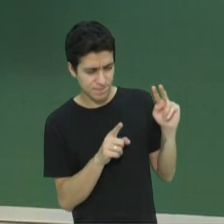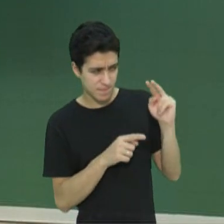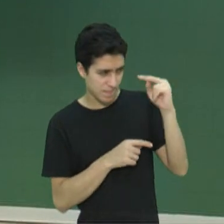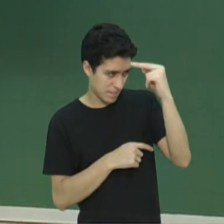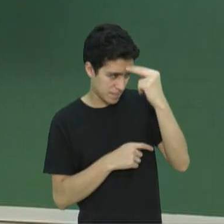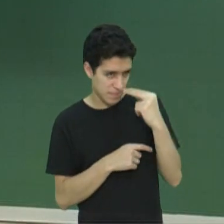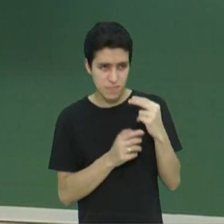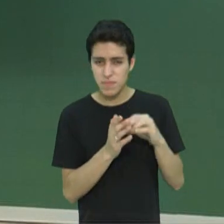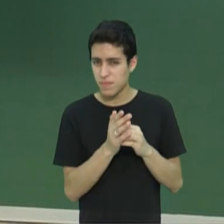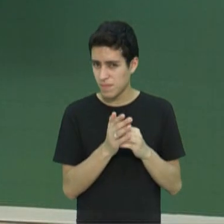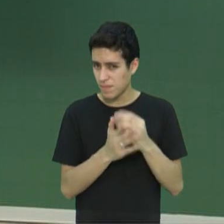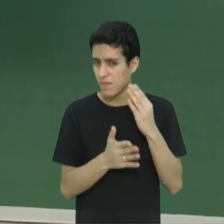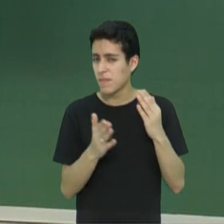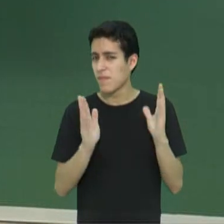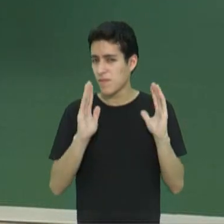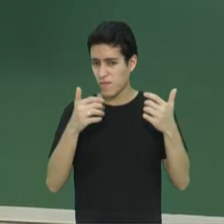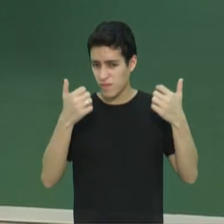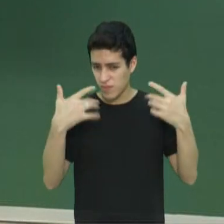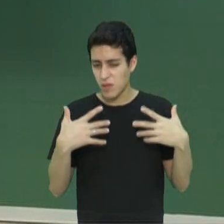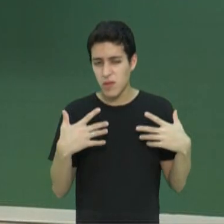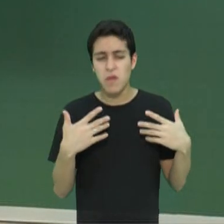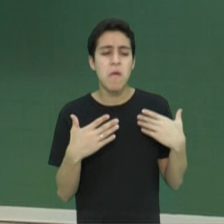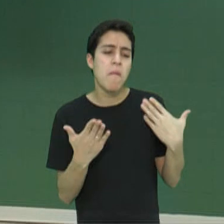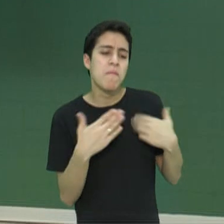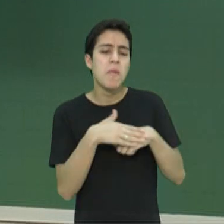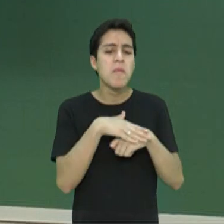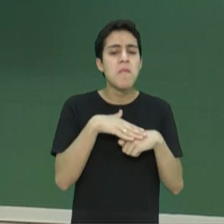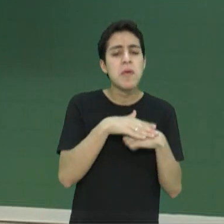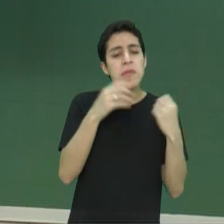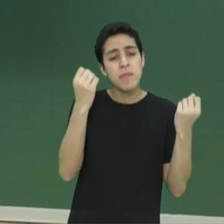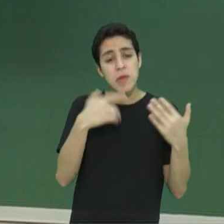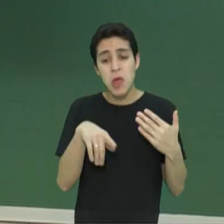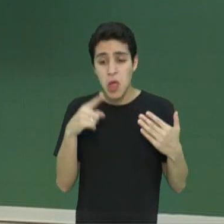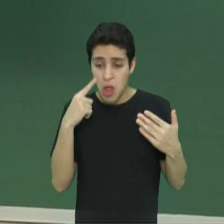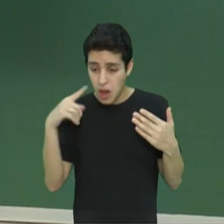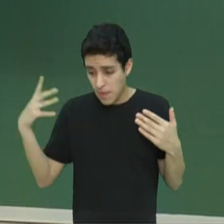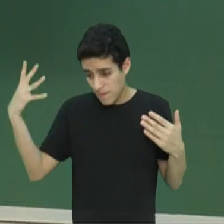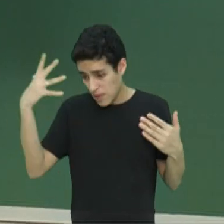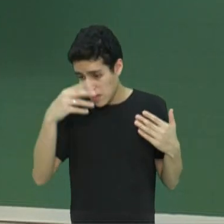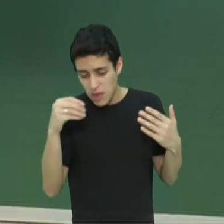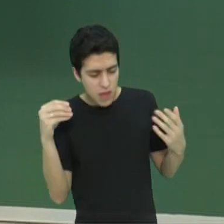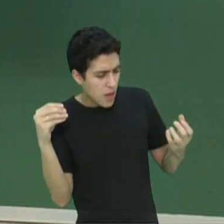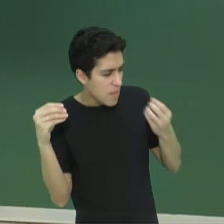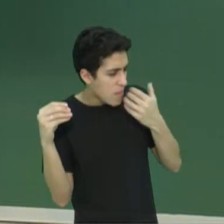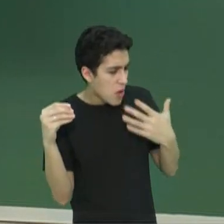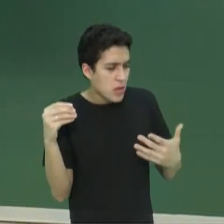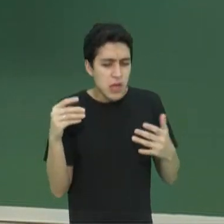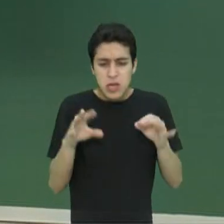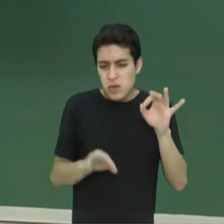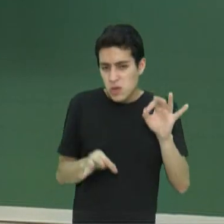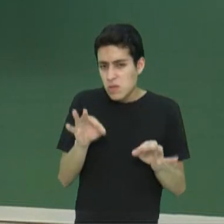vários momentos, em vários diálogos, que a beleza, a bondade e a justiça, esses três